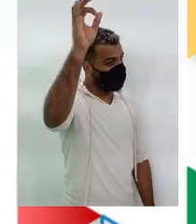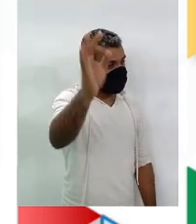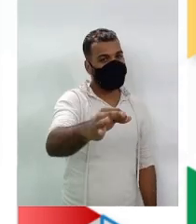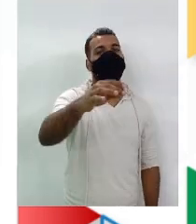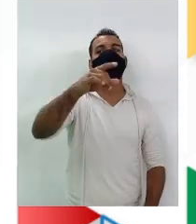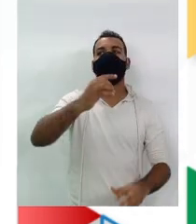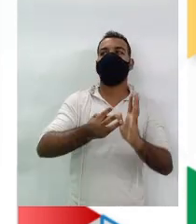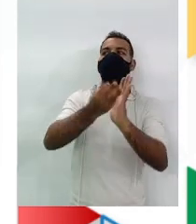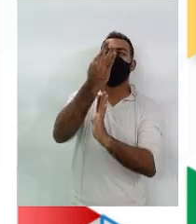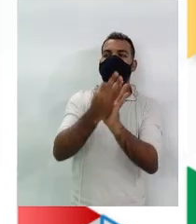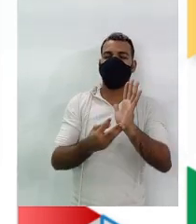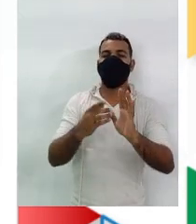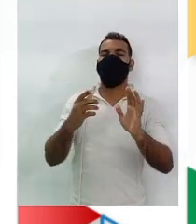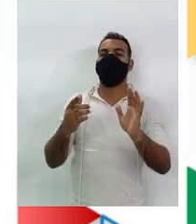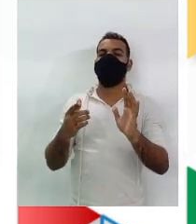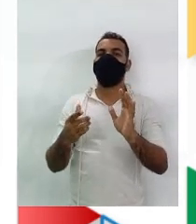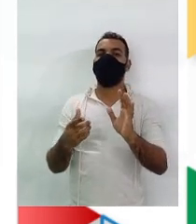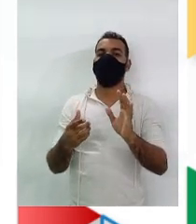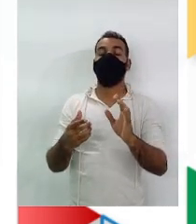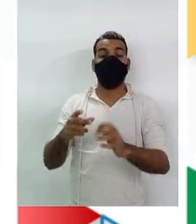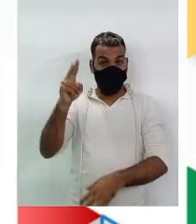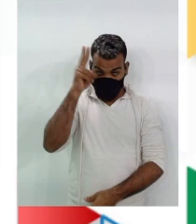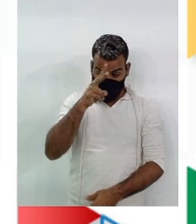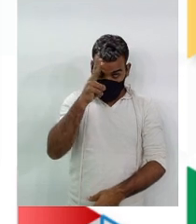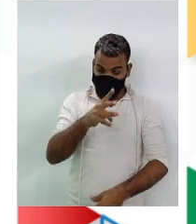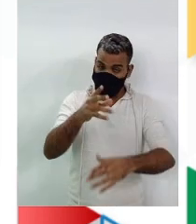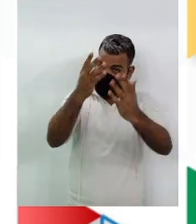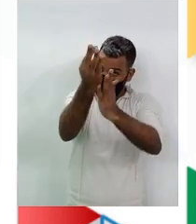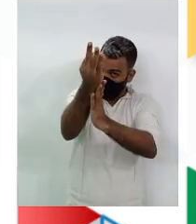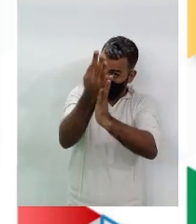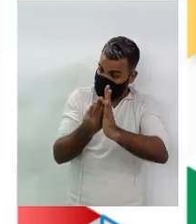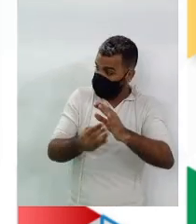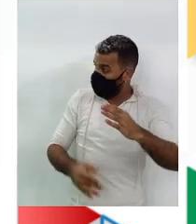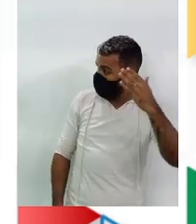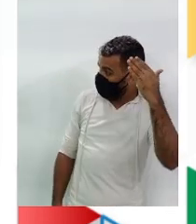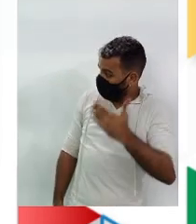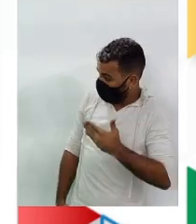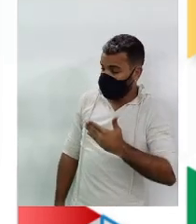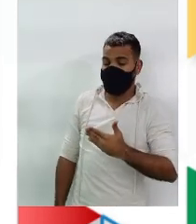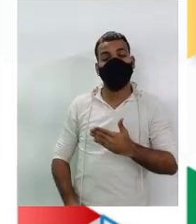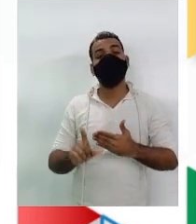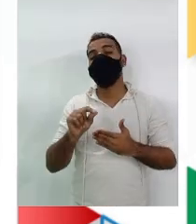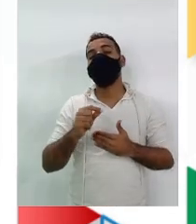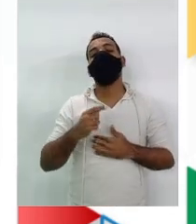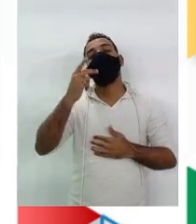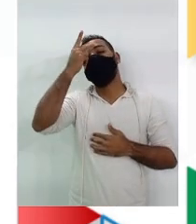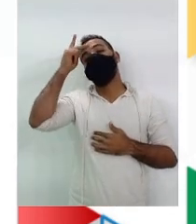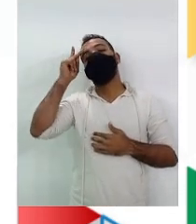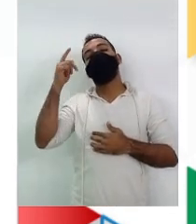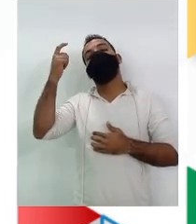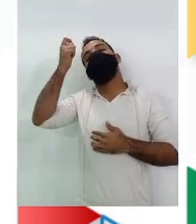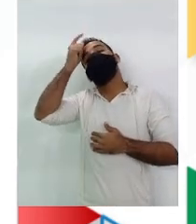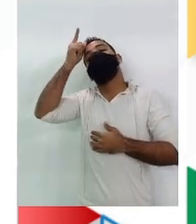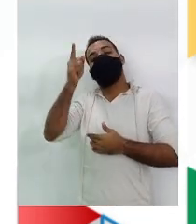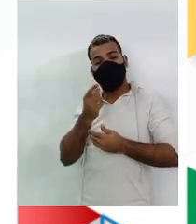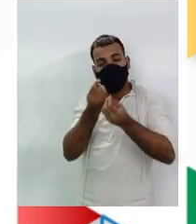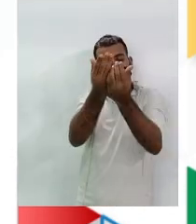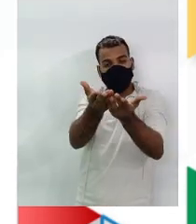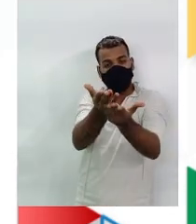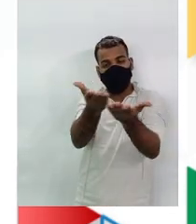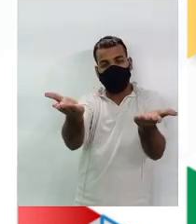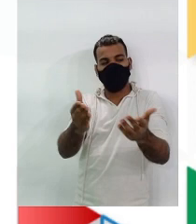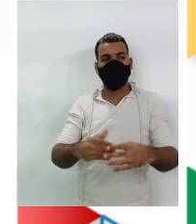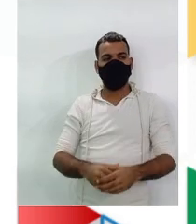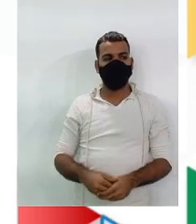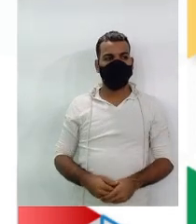elaboração de um texto jornalístico. Lembrem-se que todo texto é produzido por alguém, para alguém. E aqui eu tenho o